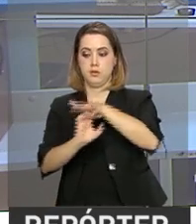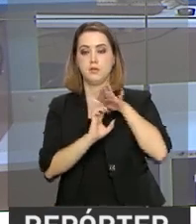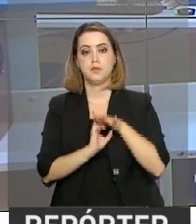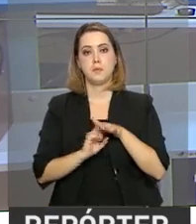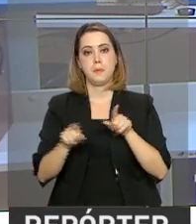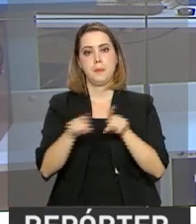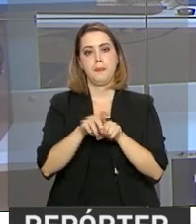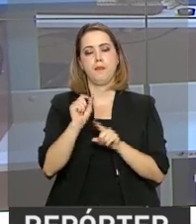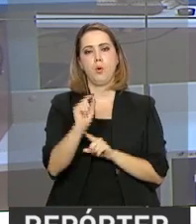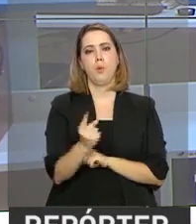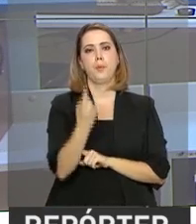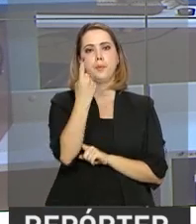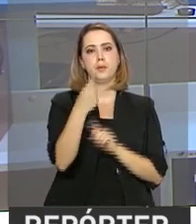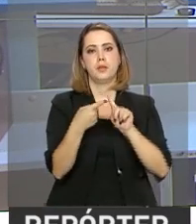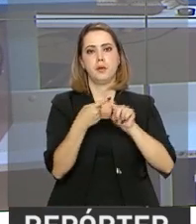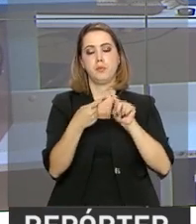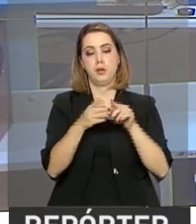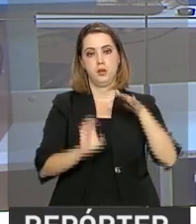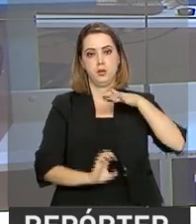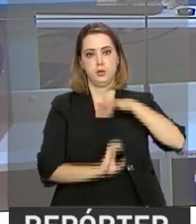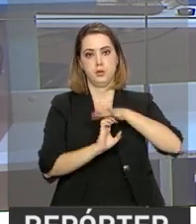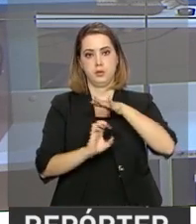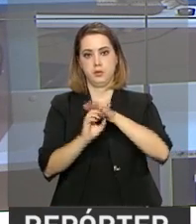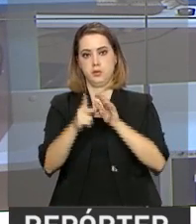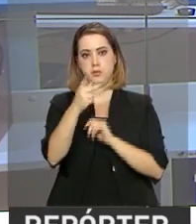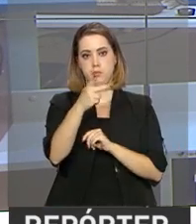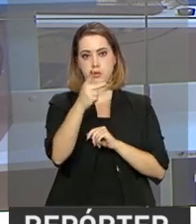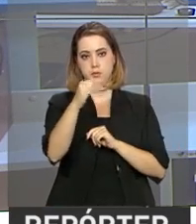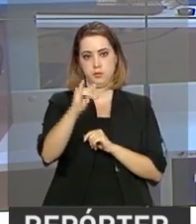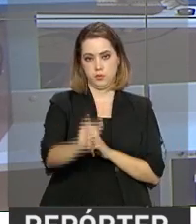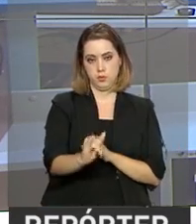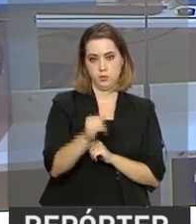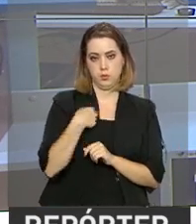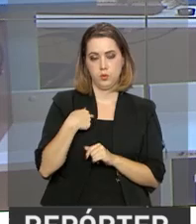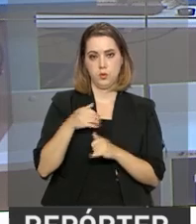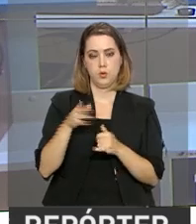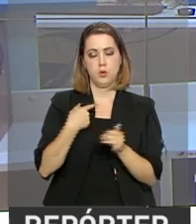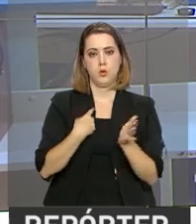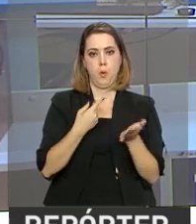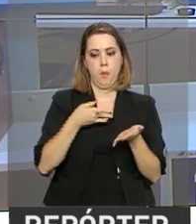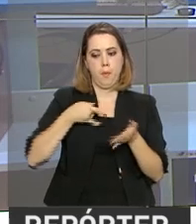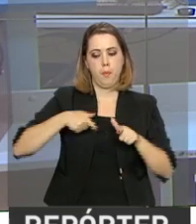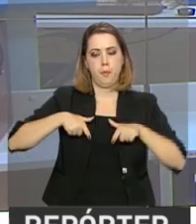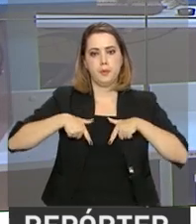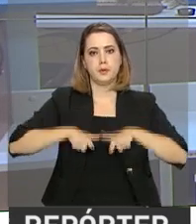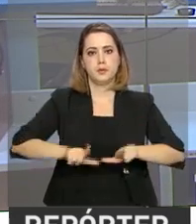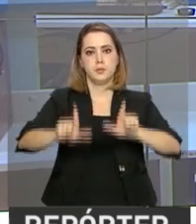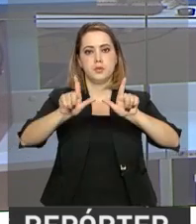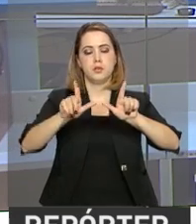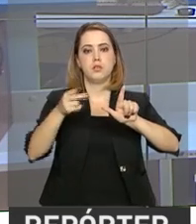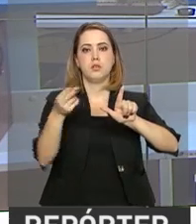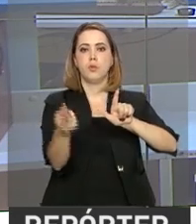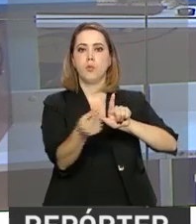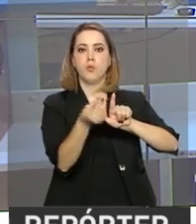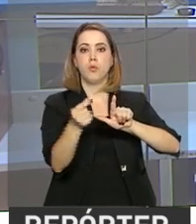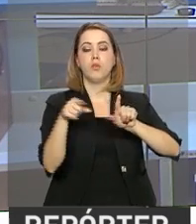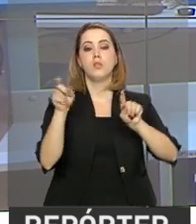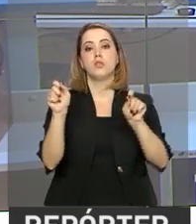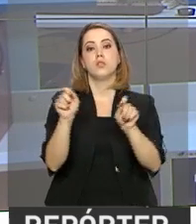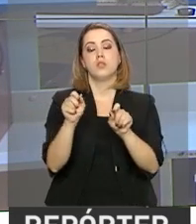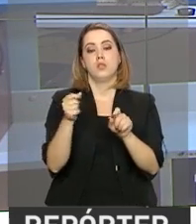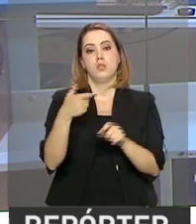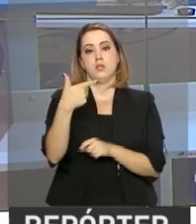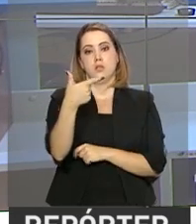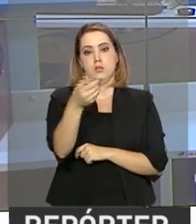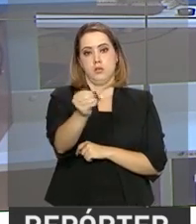com ativos incluídos no programa de parcerias de investimentos o PPI emitam títulos de captação de recursos esses títulos vão